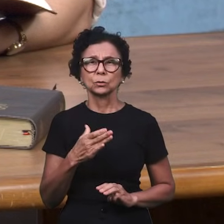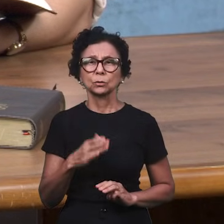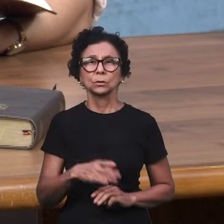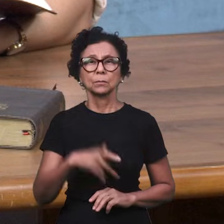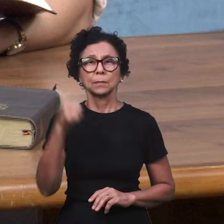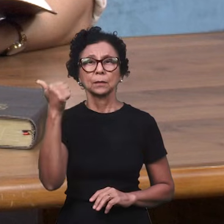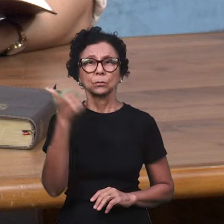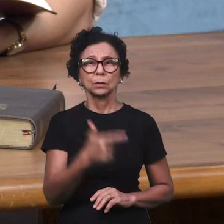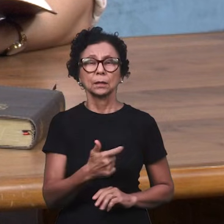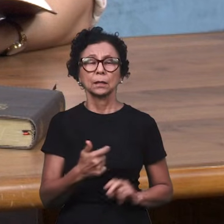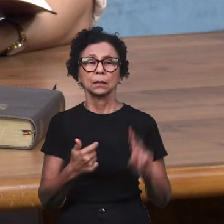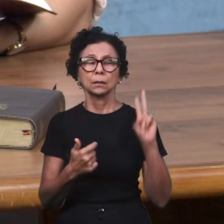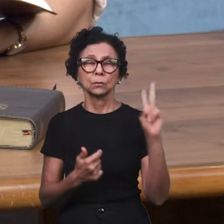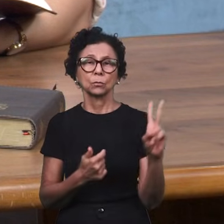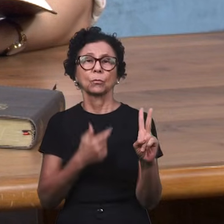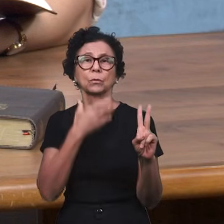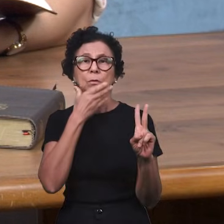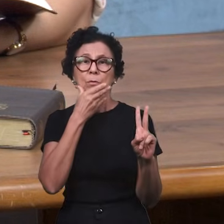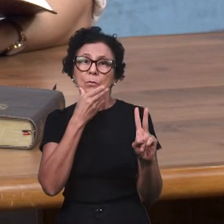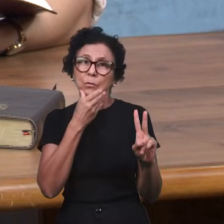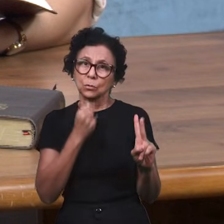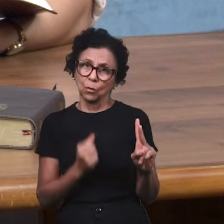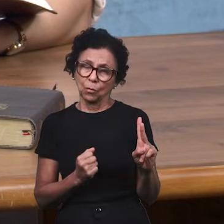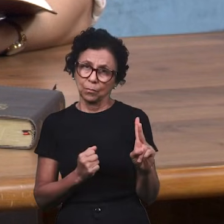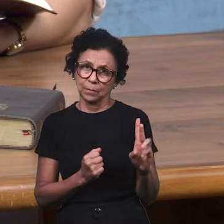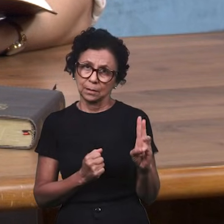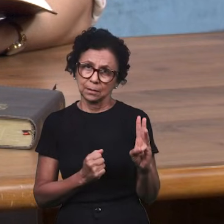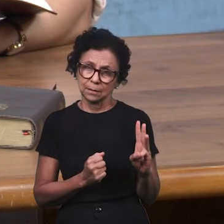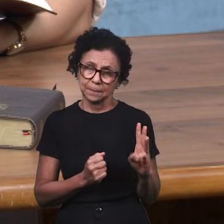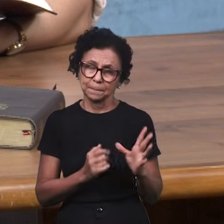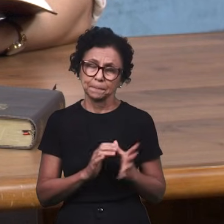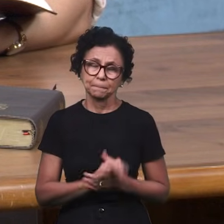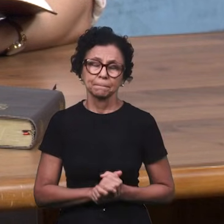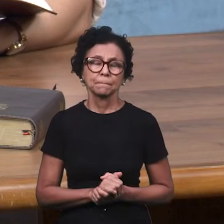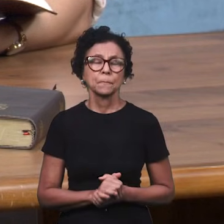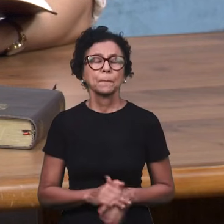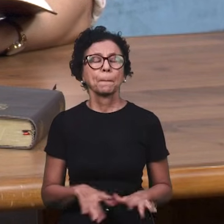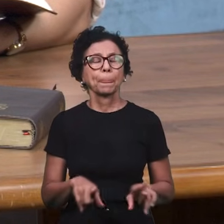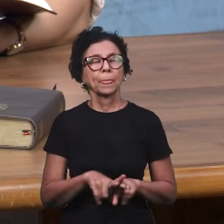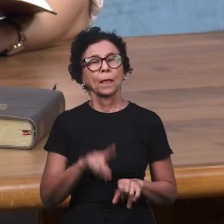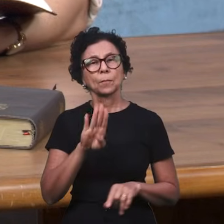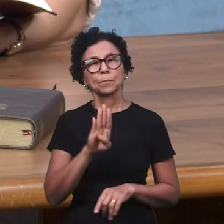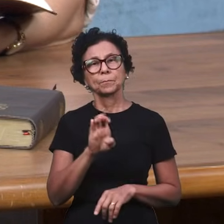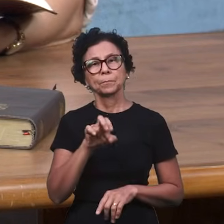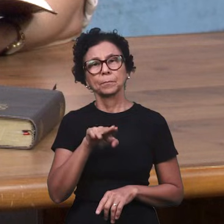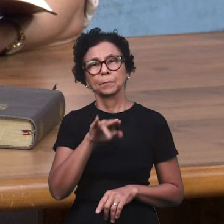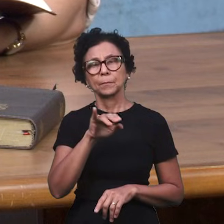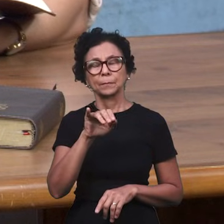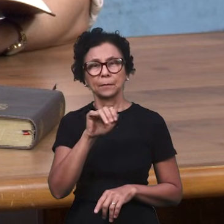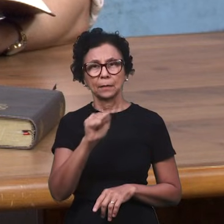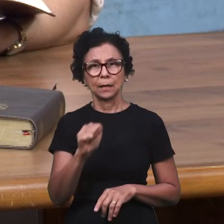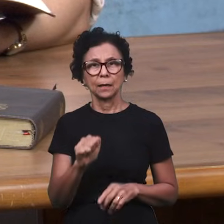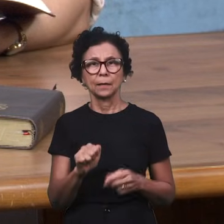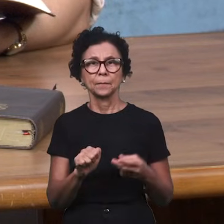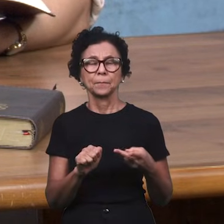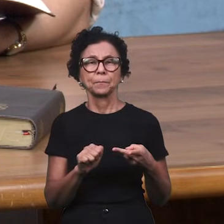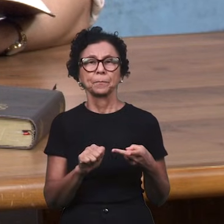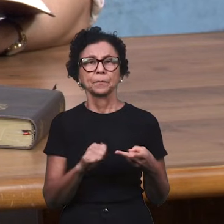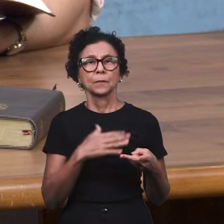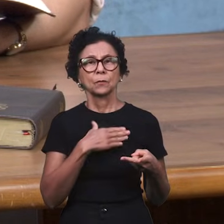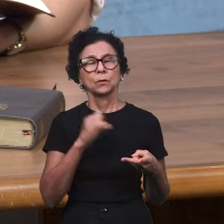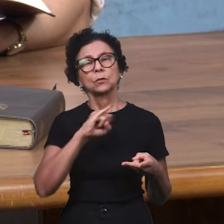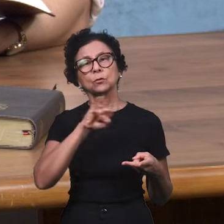não chegou aos primeiros 3. Também Benaia, filho de Joiada, filho de